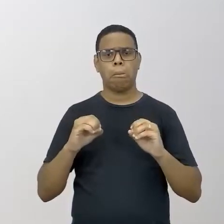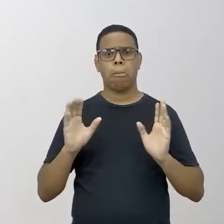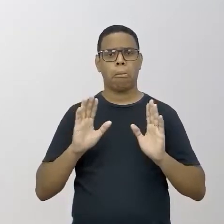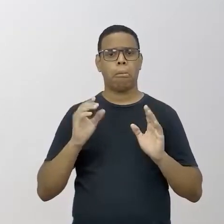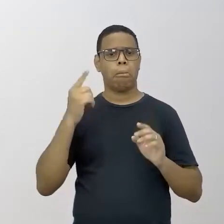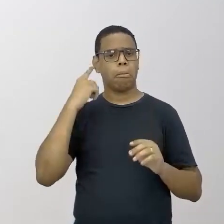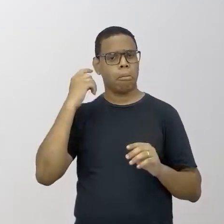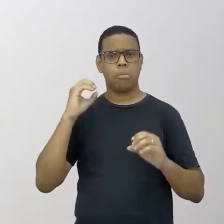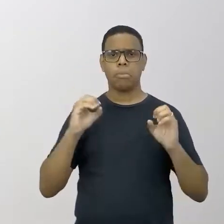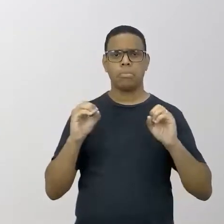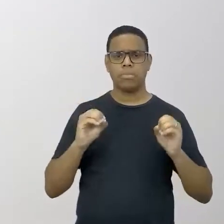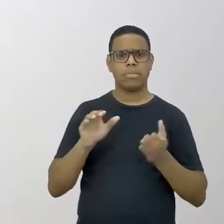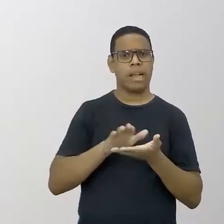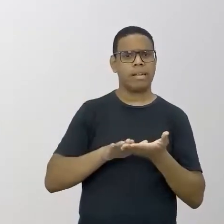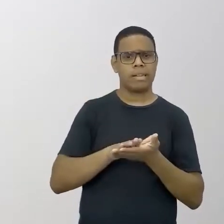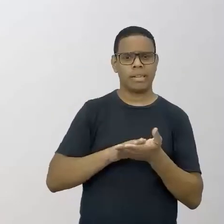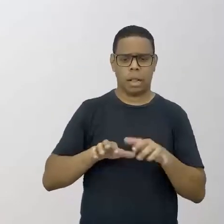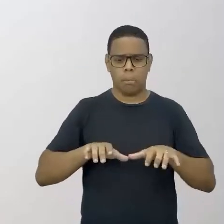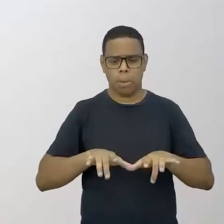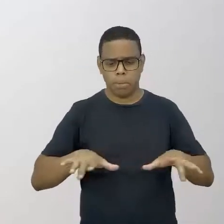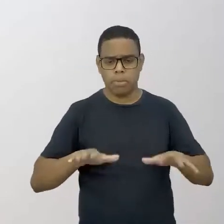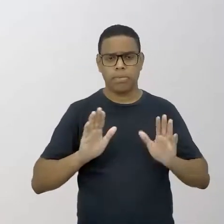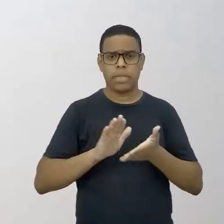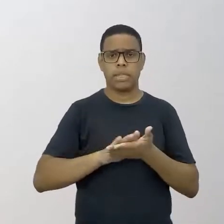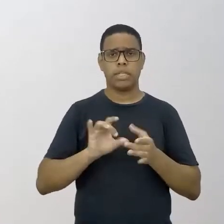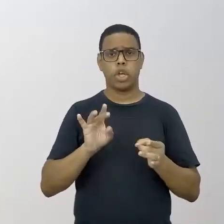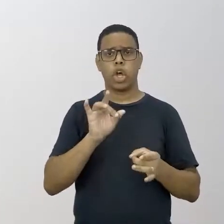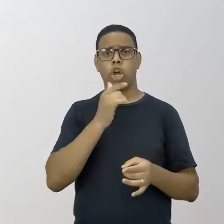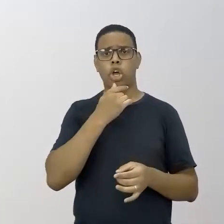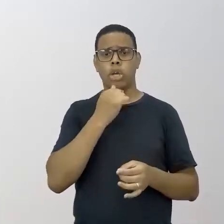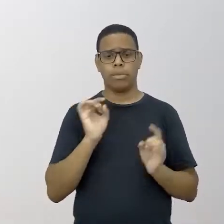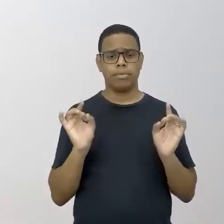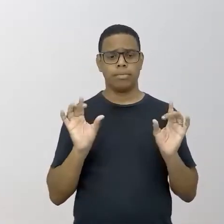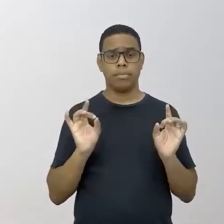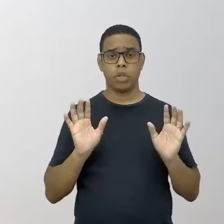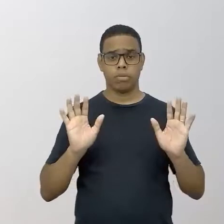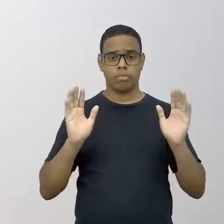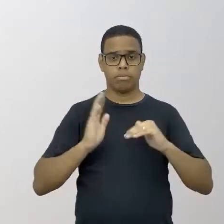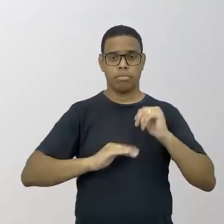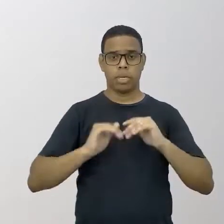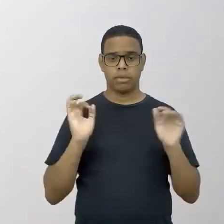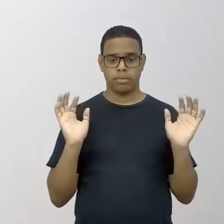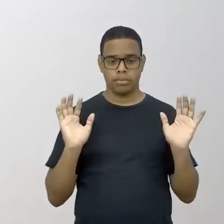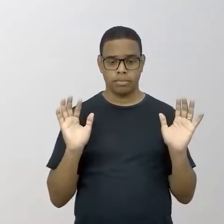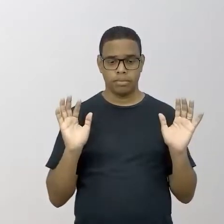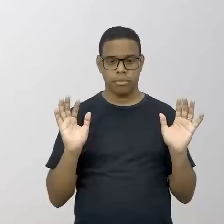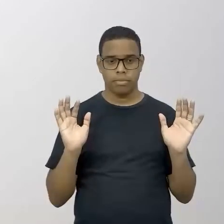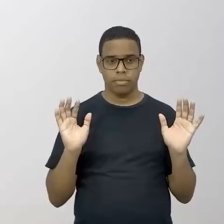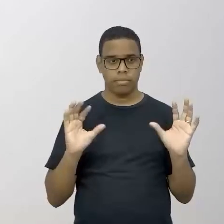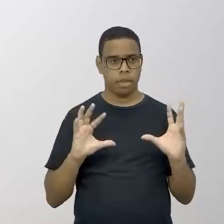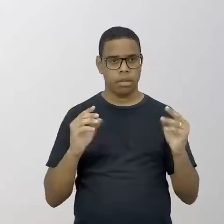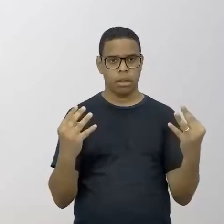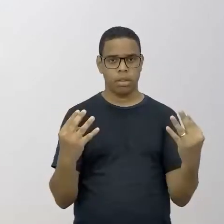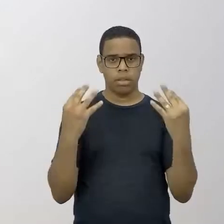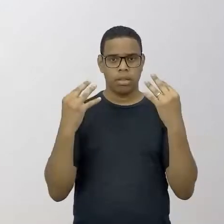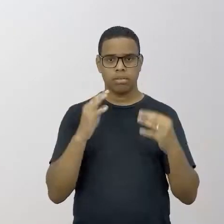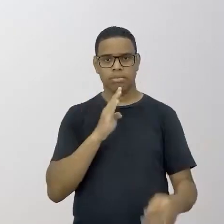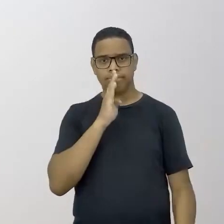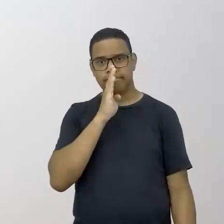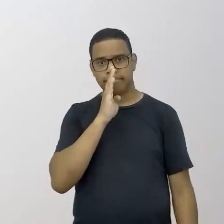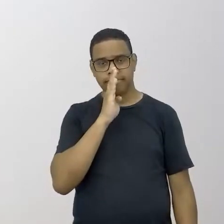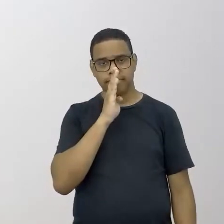afinado, dó, ré, mi, saiu do piano. A apresentação foi essa pausa, foi esse silêncio, né? Se